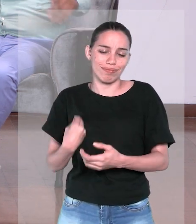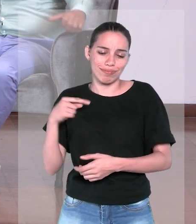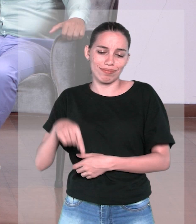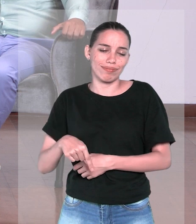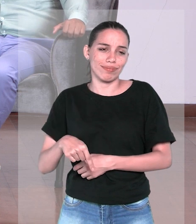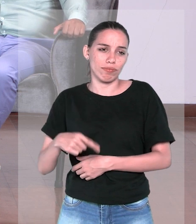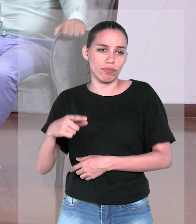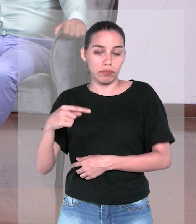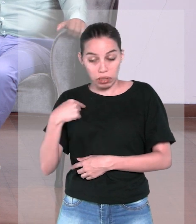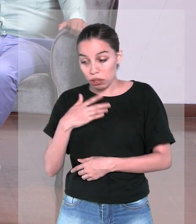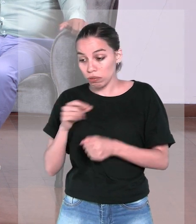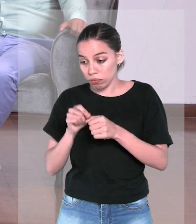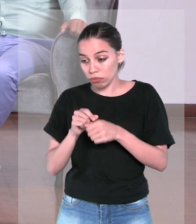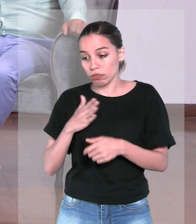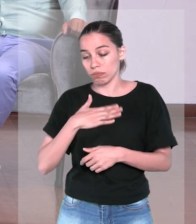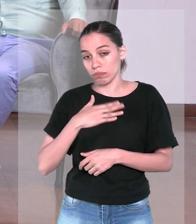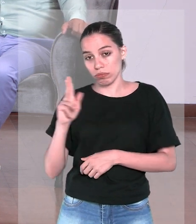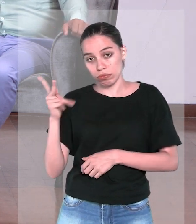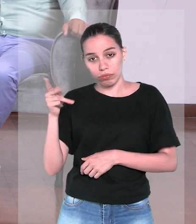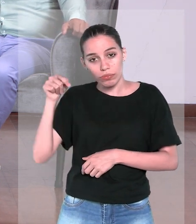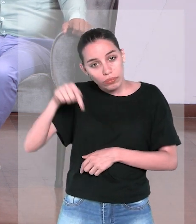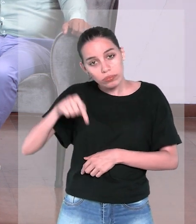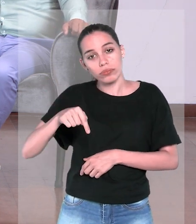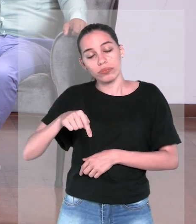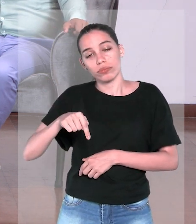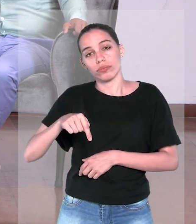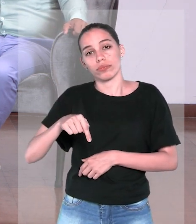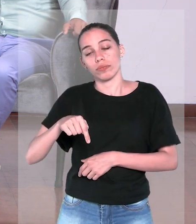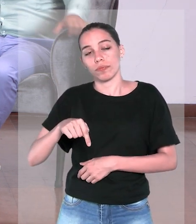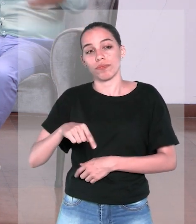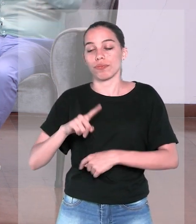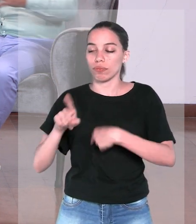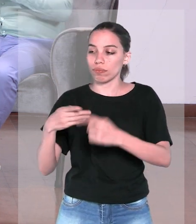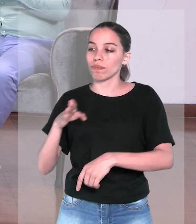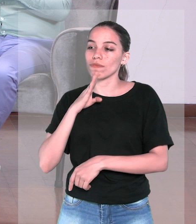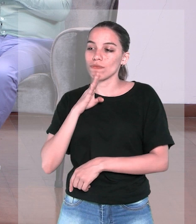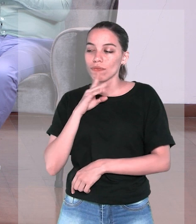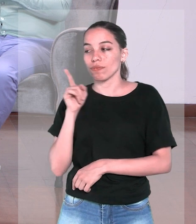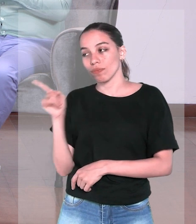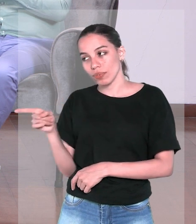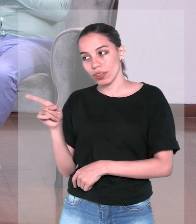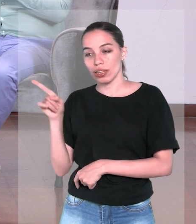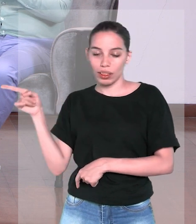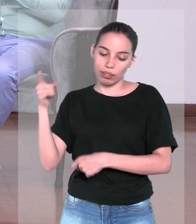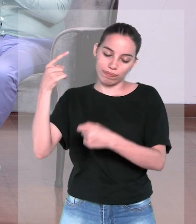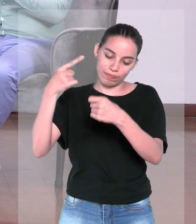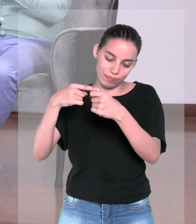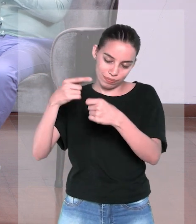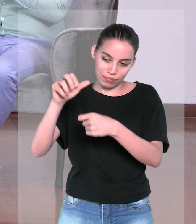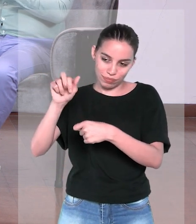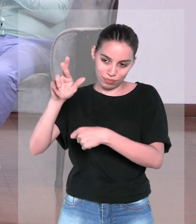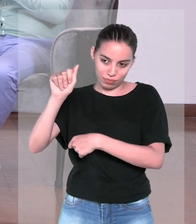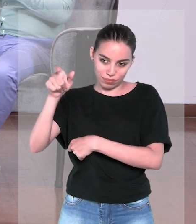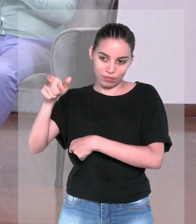aqui, muito em razão dos meus livros de literatura, muito em razão das ficções, né? E depois que eu conheci você lá